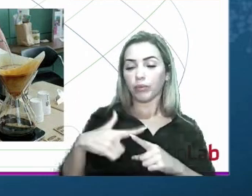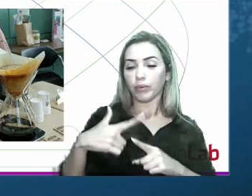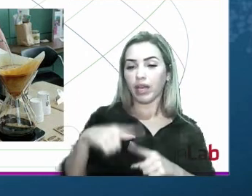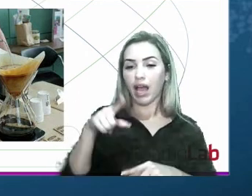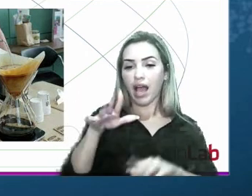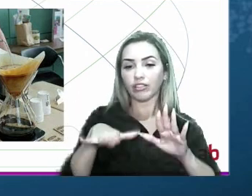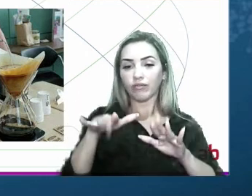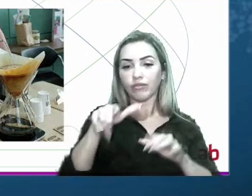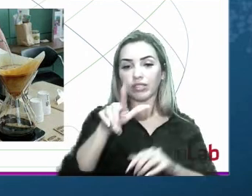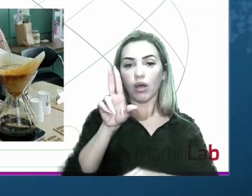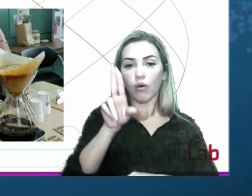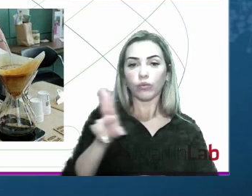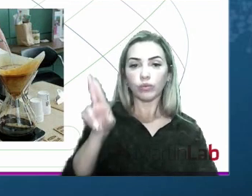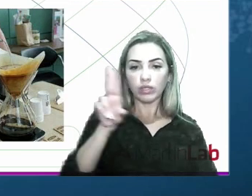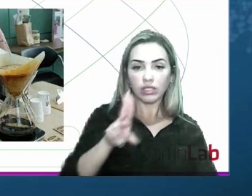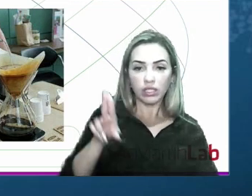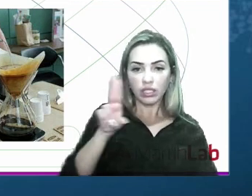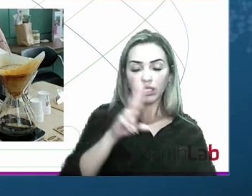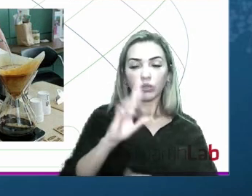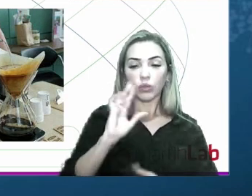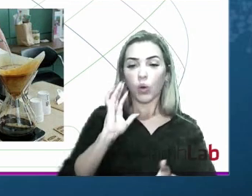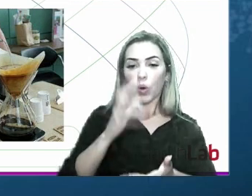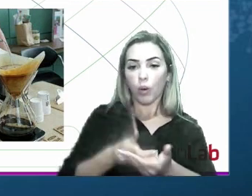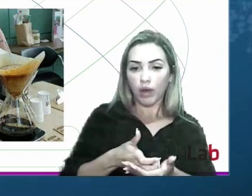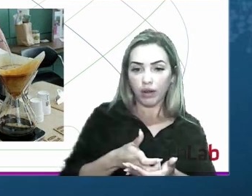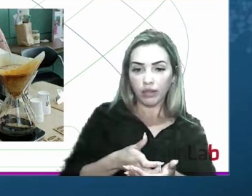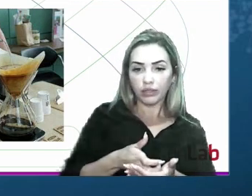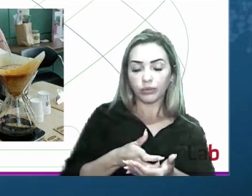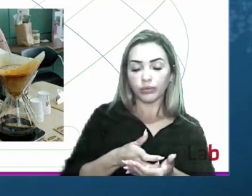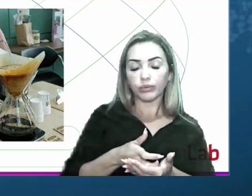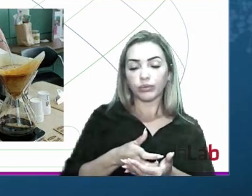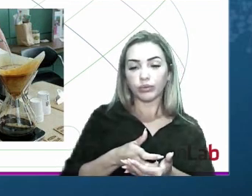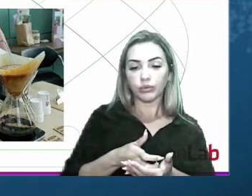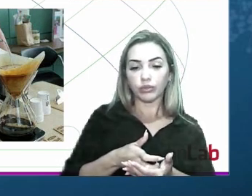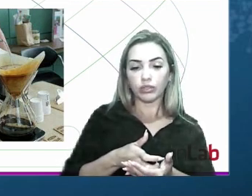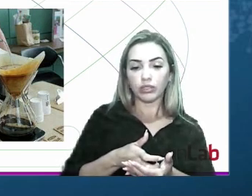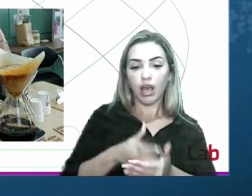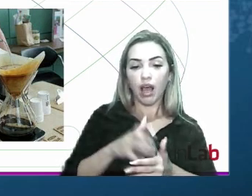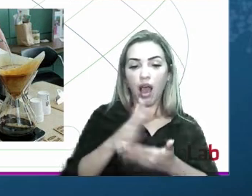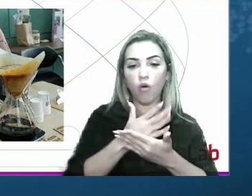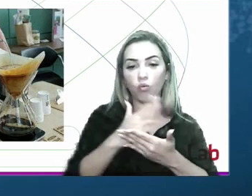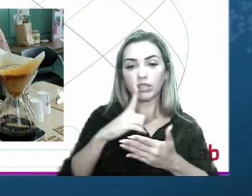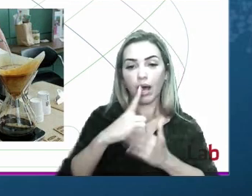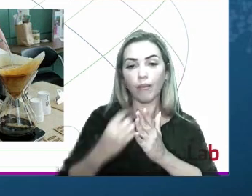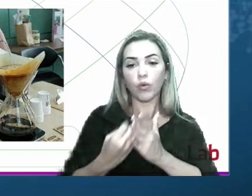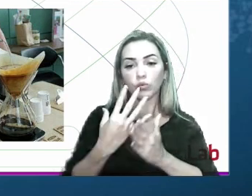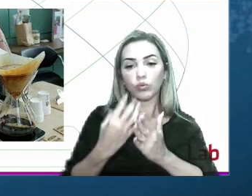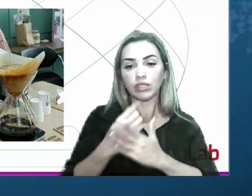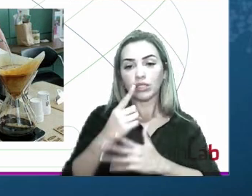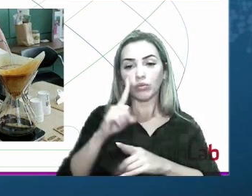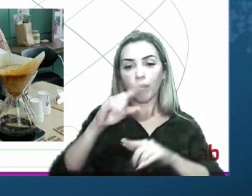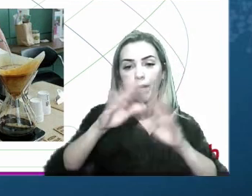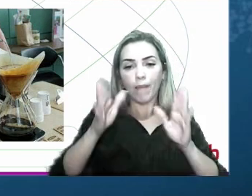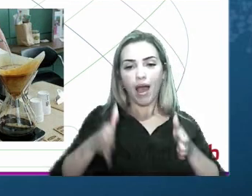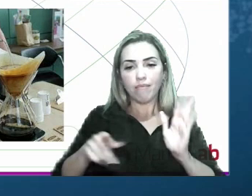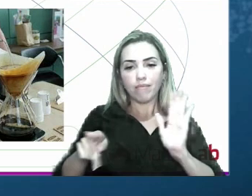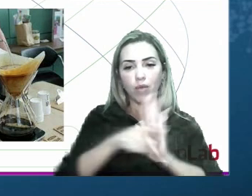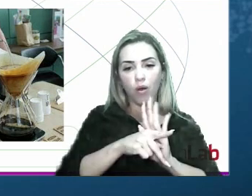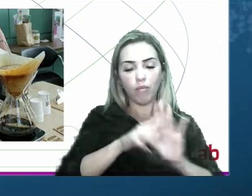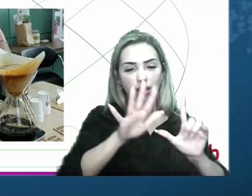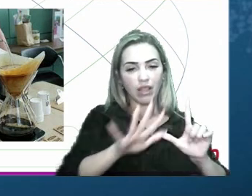está usando e comprando isso, e alguns estão produzindo isso com máquinas ou